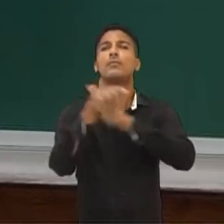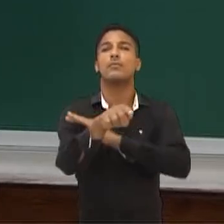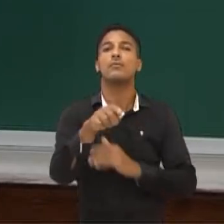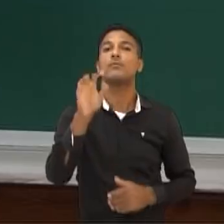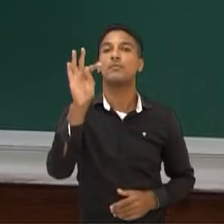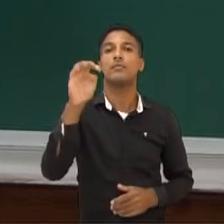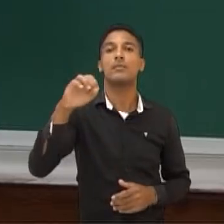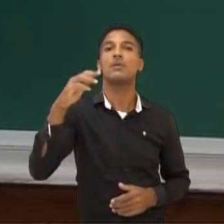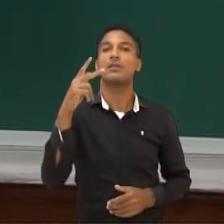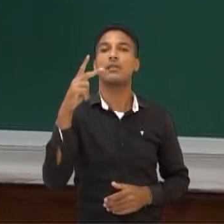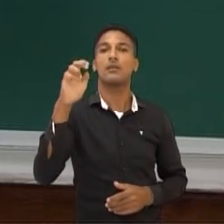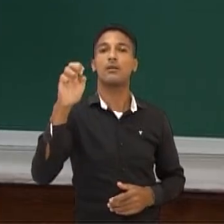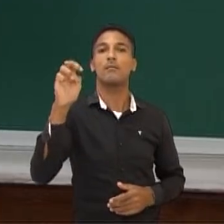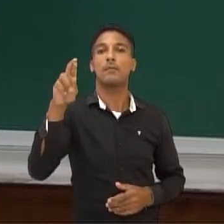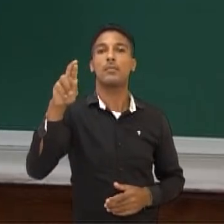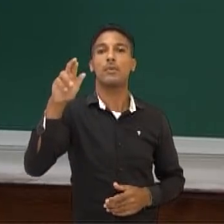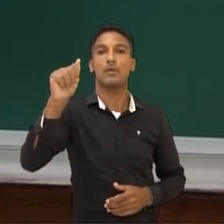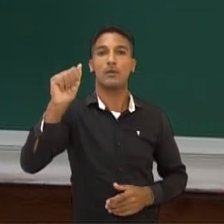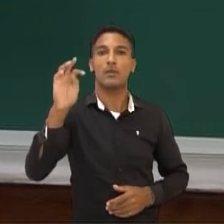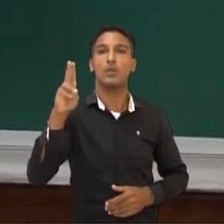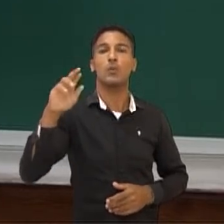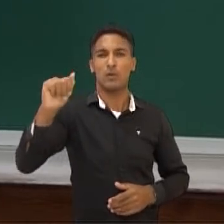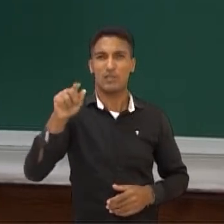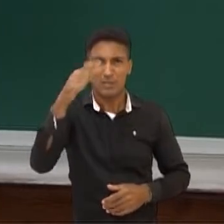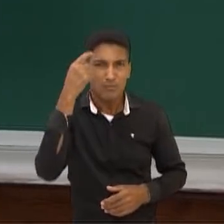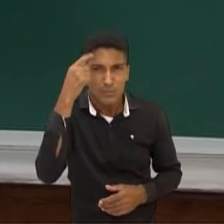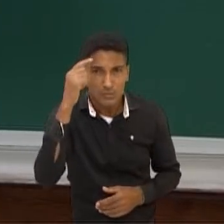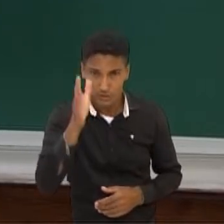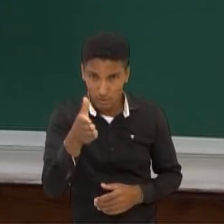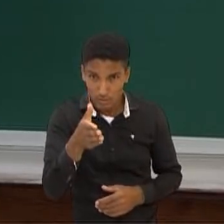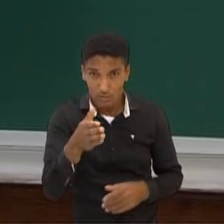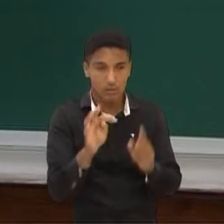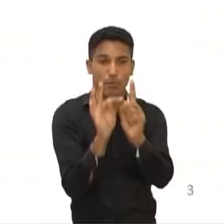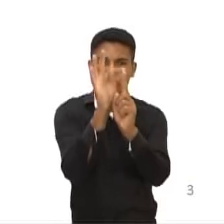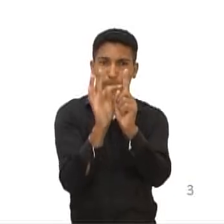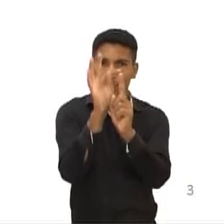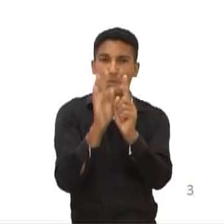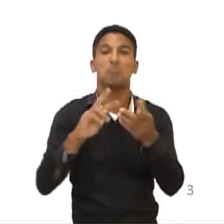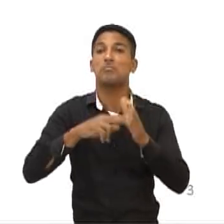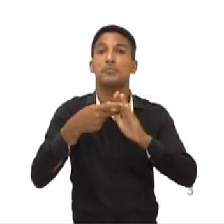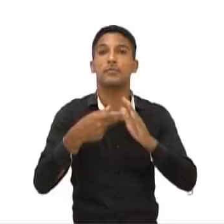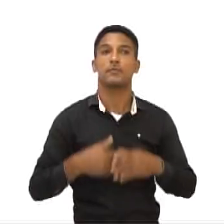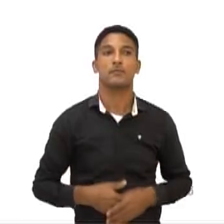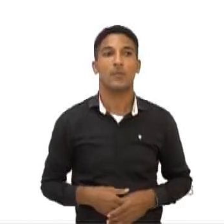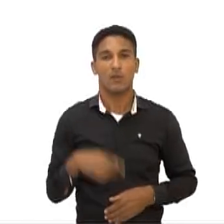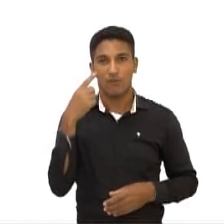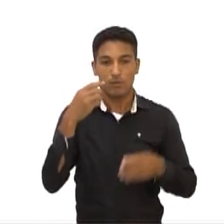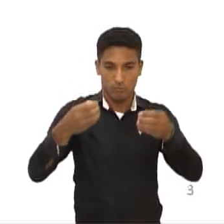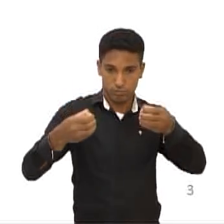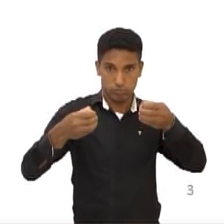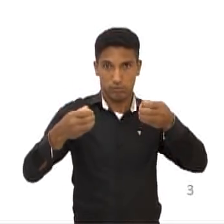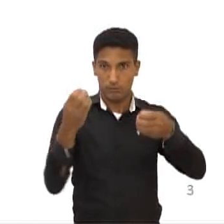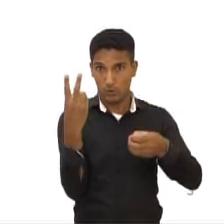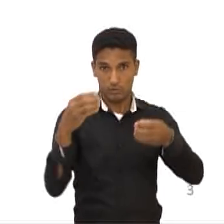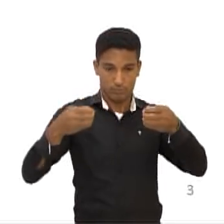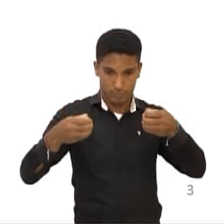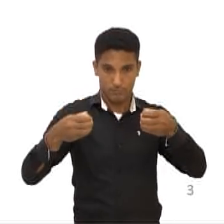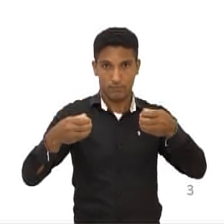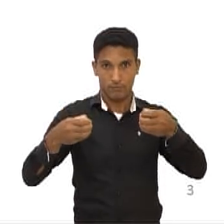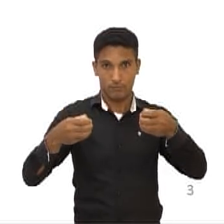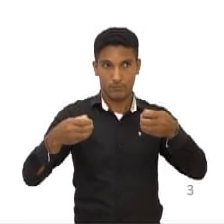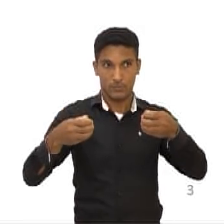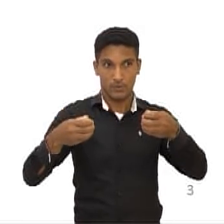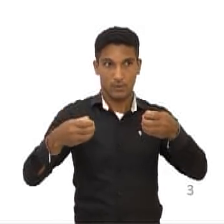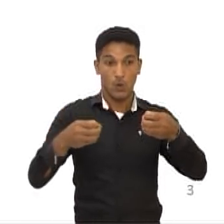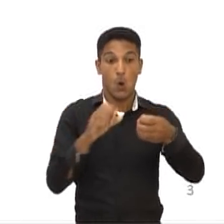Já parou para pensar? O que seria a temperatura? Pessoal, olha só. Eu trago aqui dois corpos para você. Eu tenho um corpo